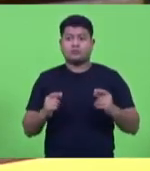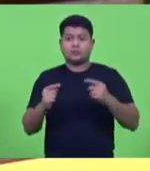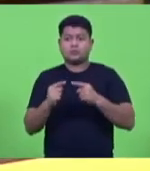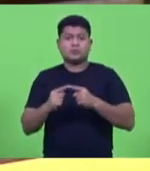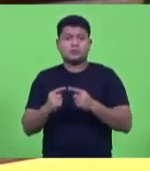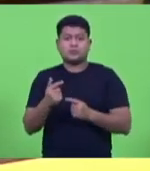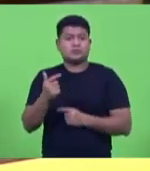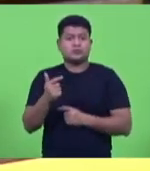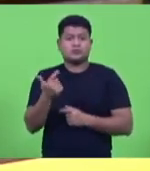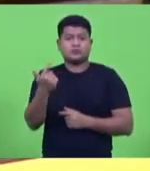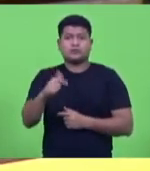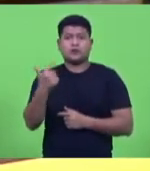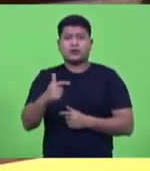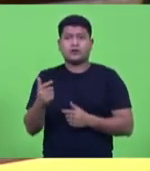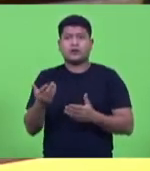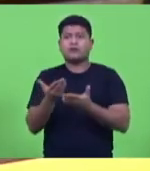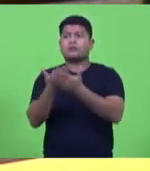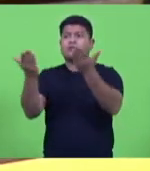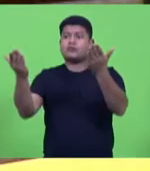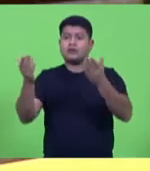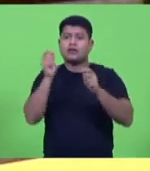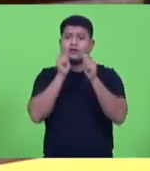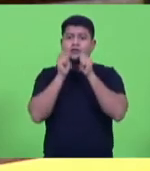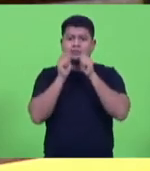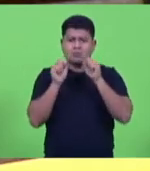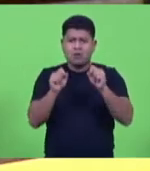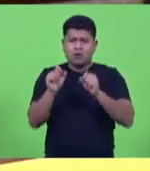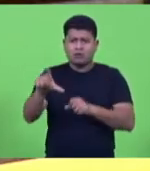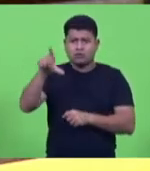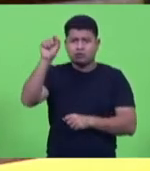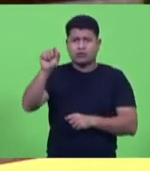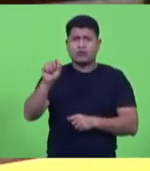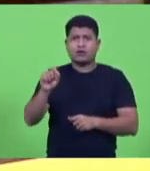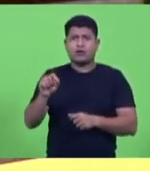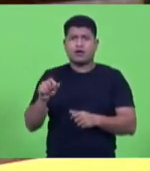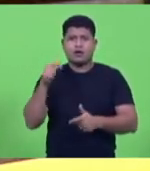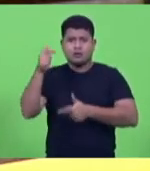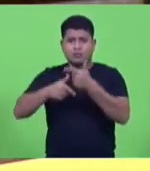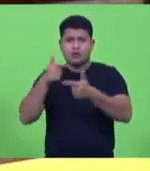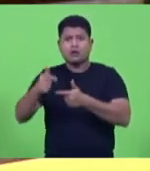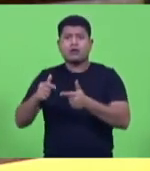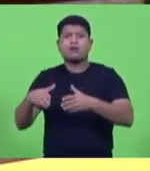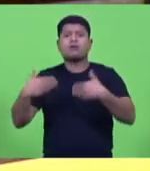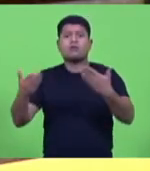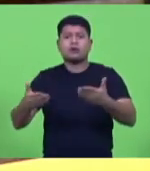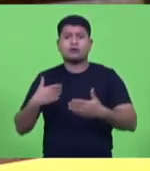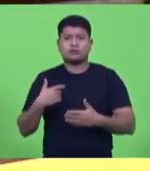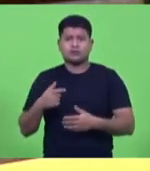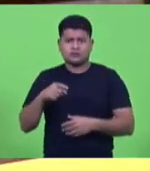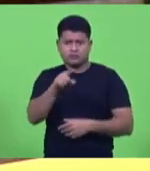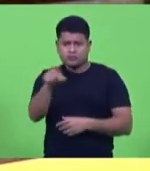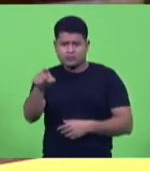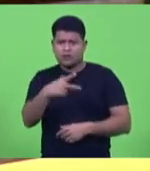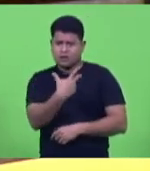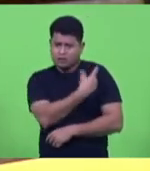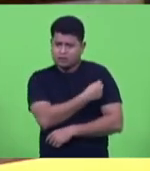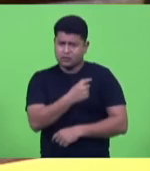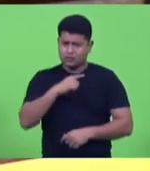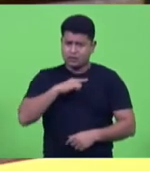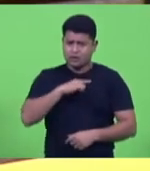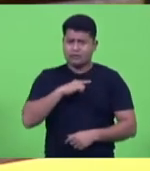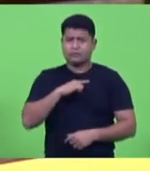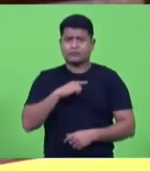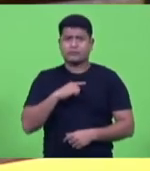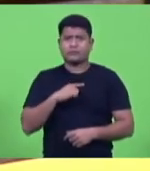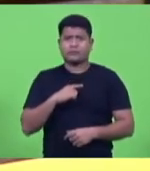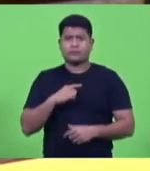os senhores aqui da assessoria puderam escolher quando trabalhar, quando não trabalhar, estão trabalhando há quanto tempo? Foram vacinados, por acaso? Os